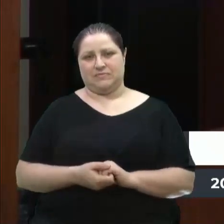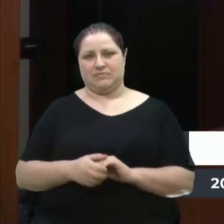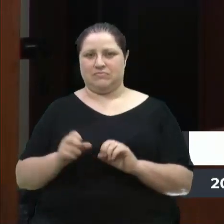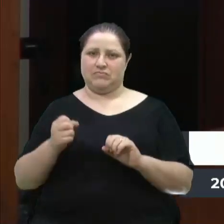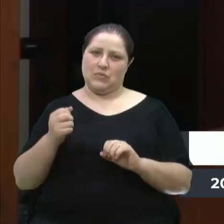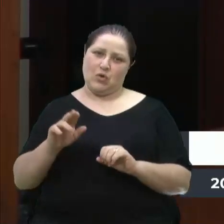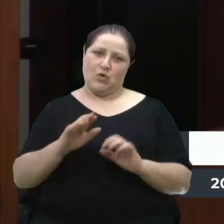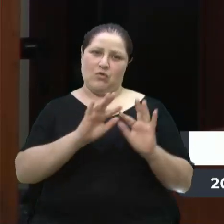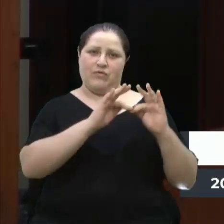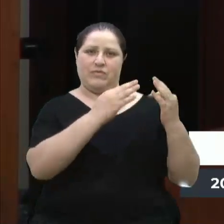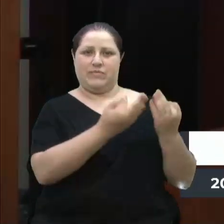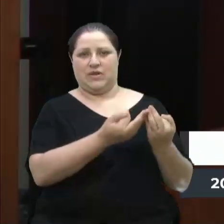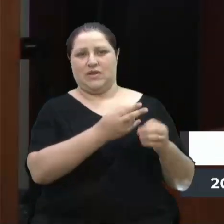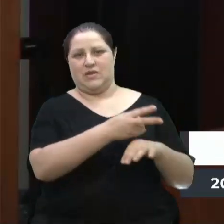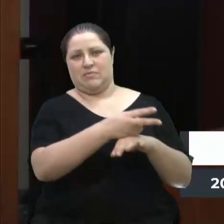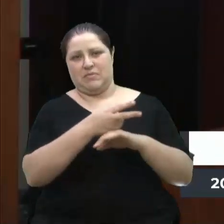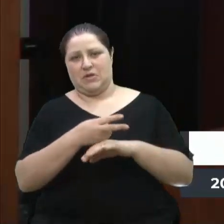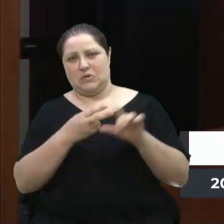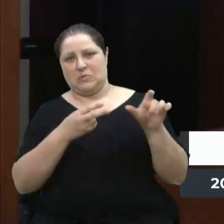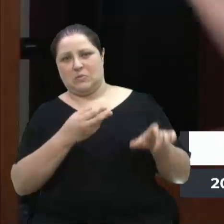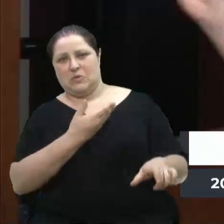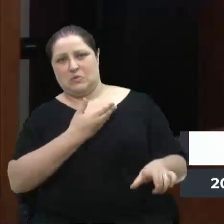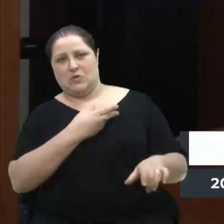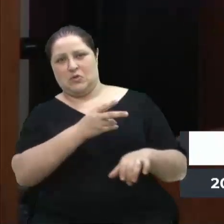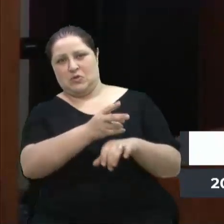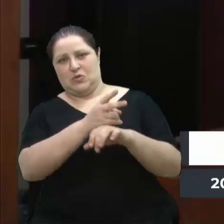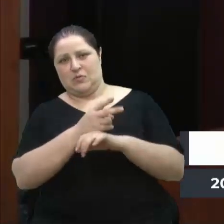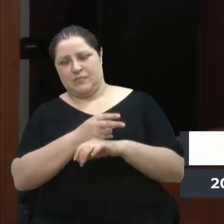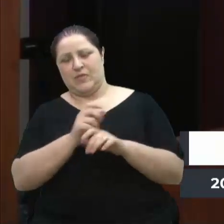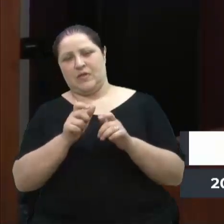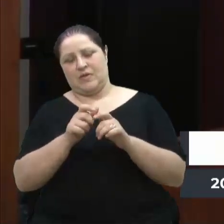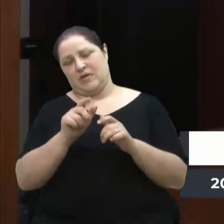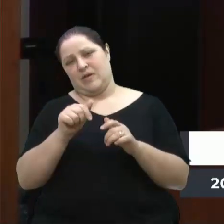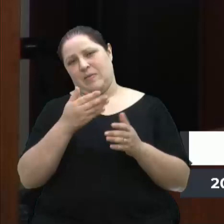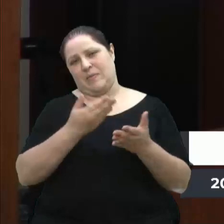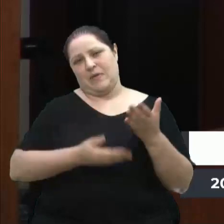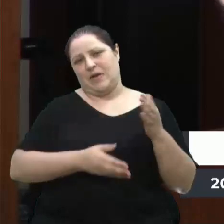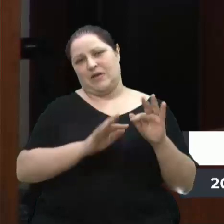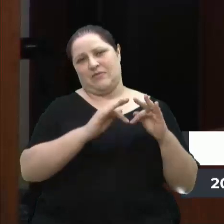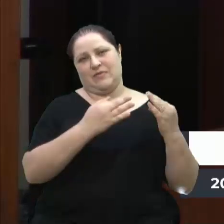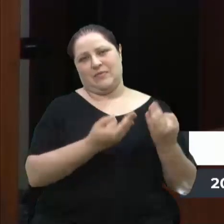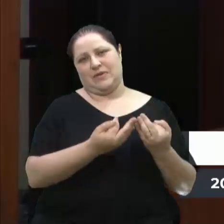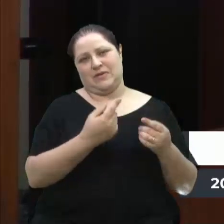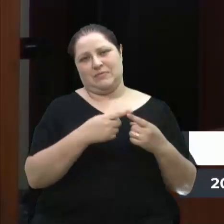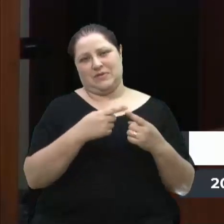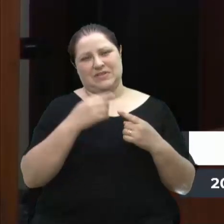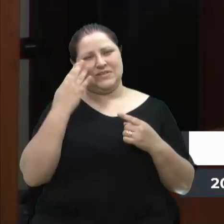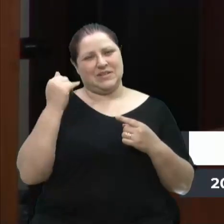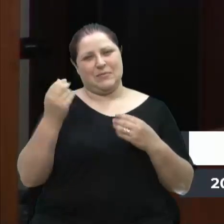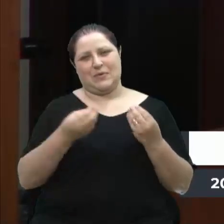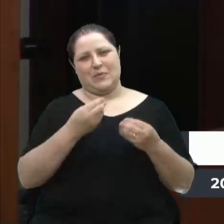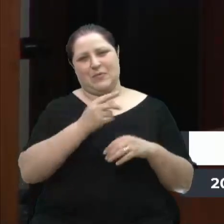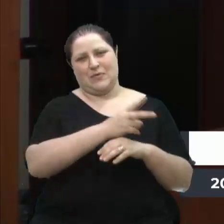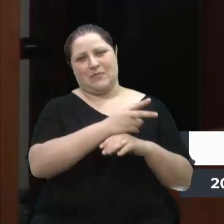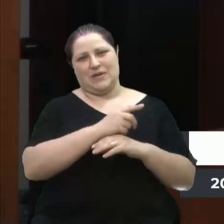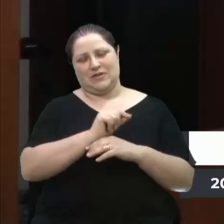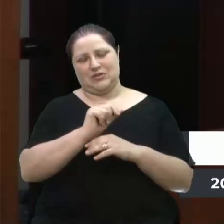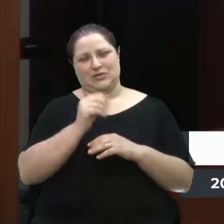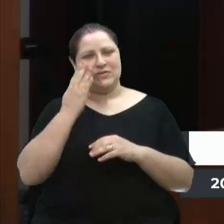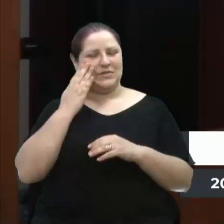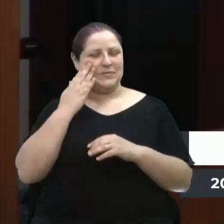um parente, às vezes, né? Um amigo, enfim. Mas daí, normalmente, a gente acaba perdendo o parente, porque, né? Sabe como é que é pegar dinheiro emprestado.